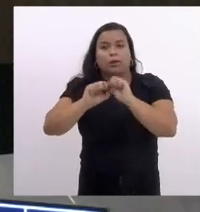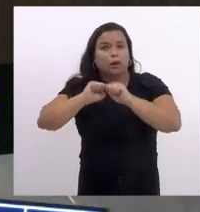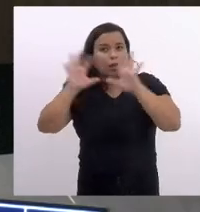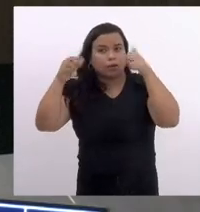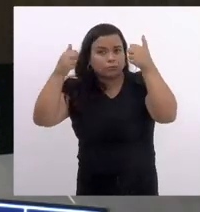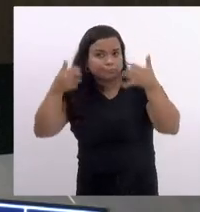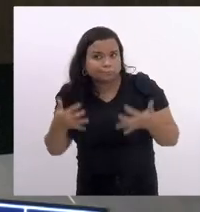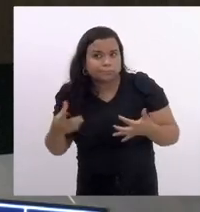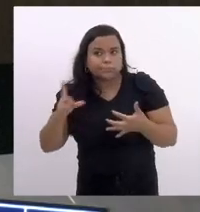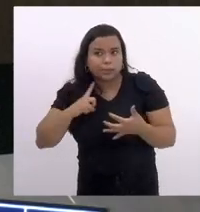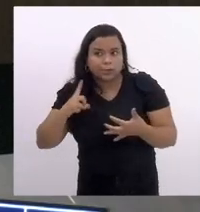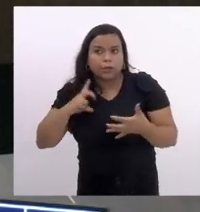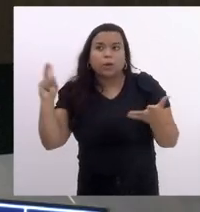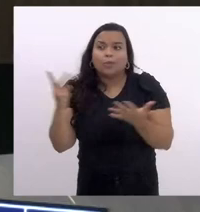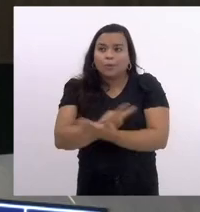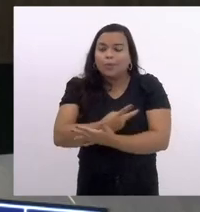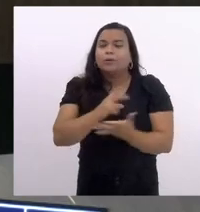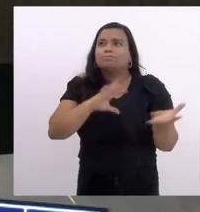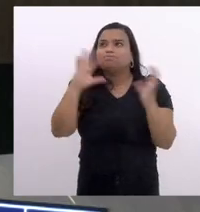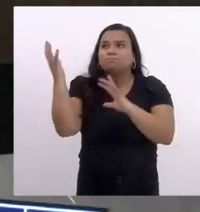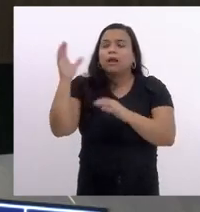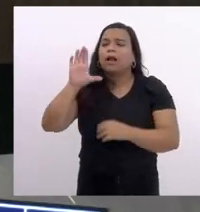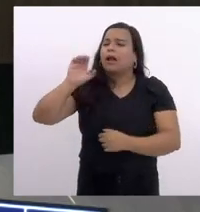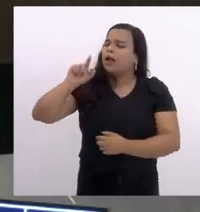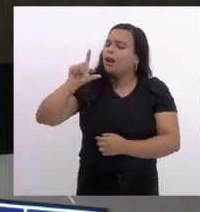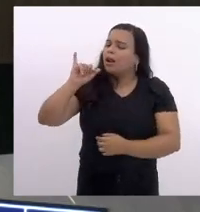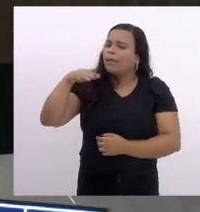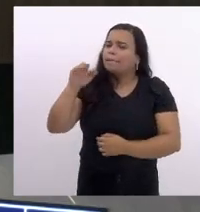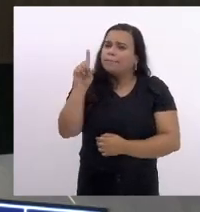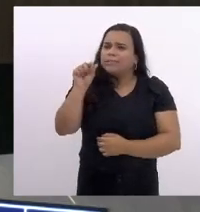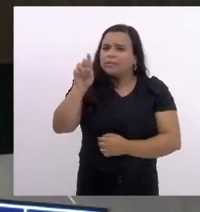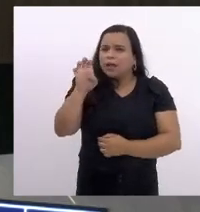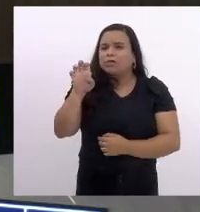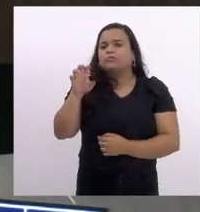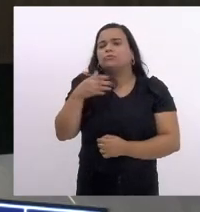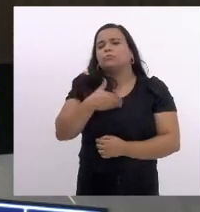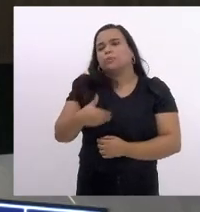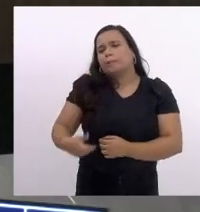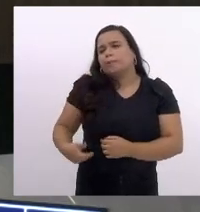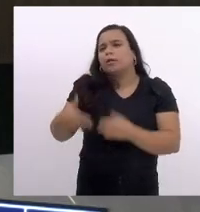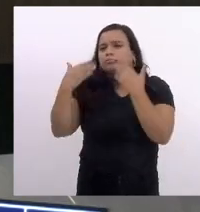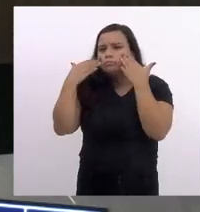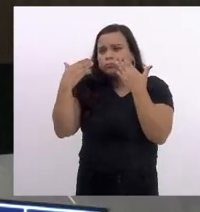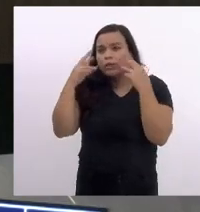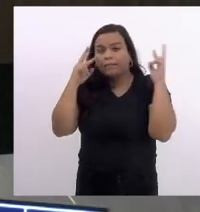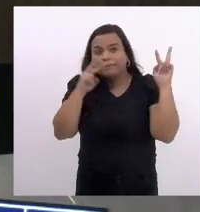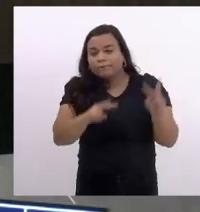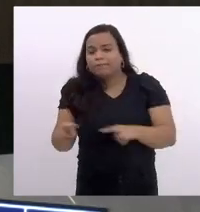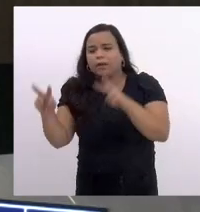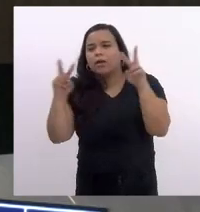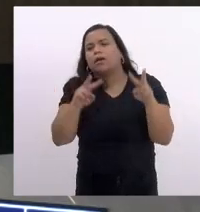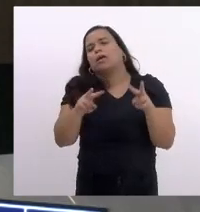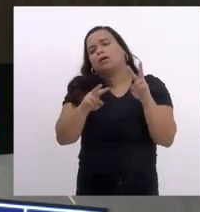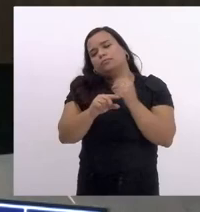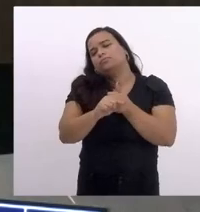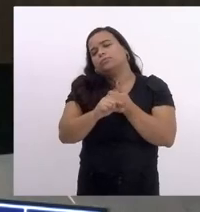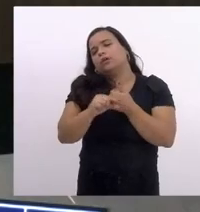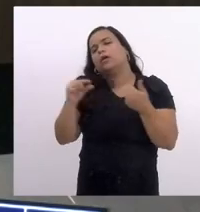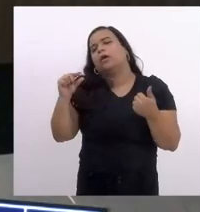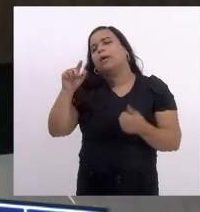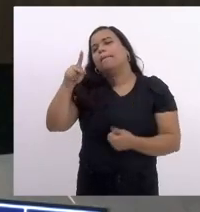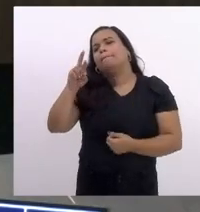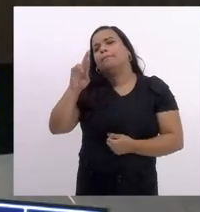Em virtude do estado de calamidade pública, reconhecida pela portaria 395 de 22